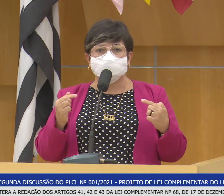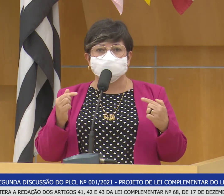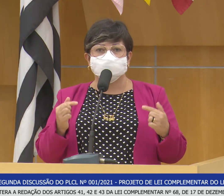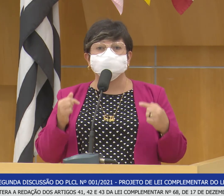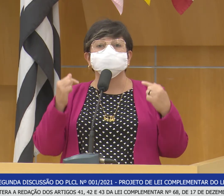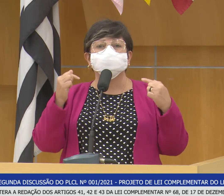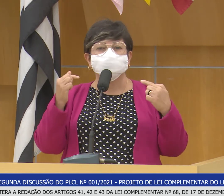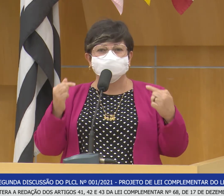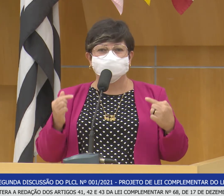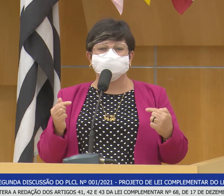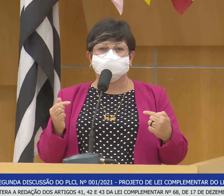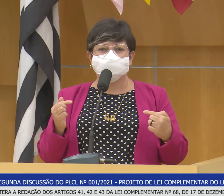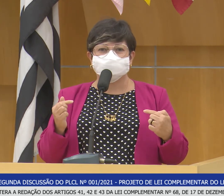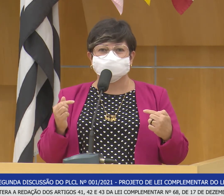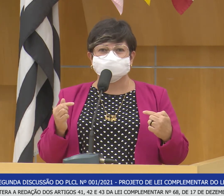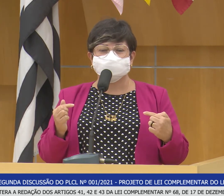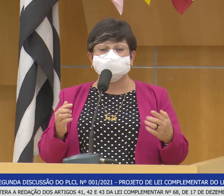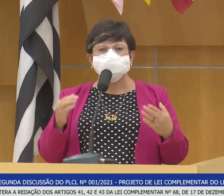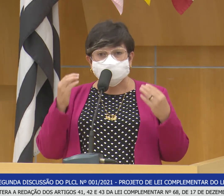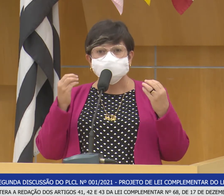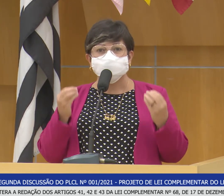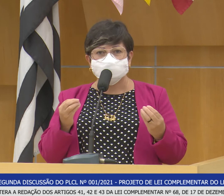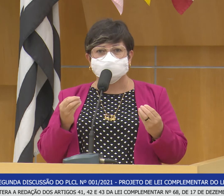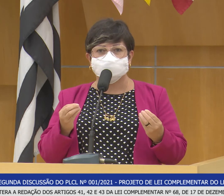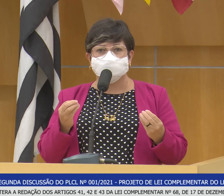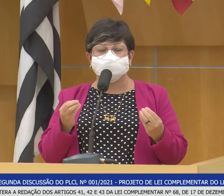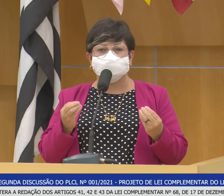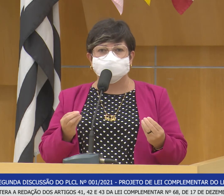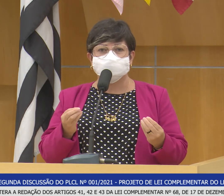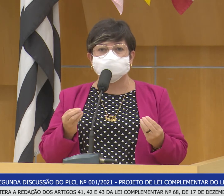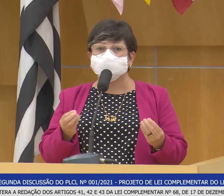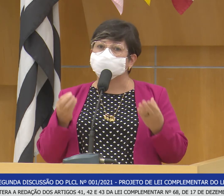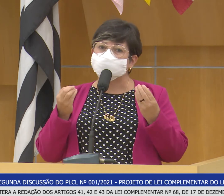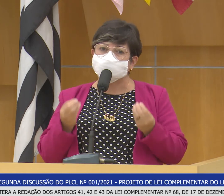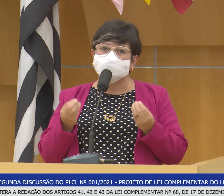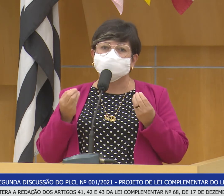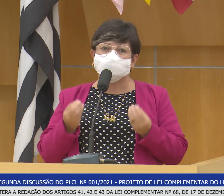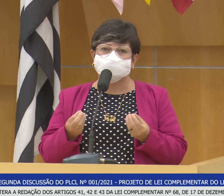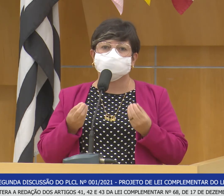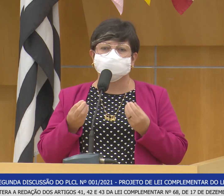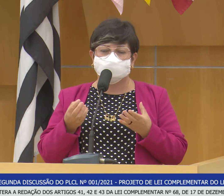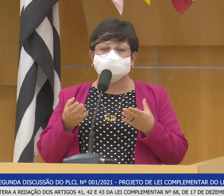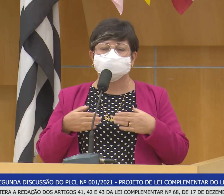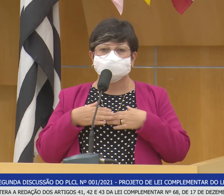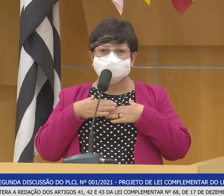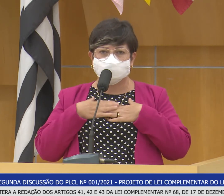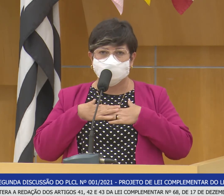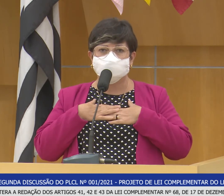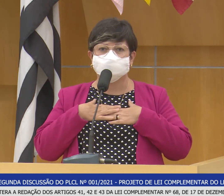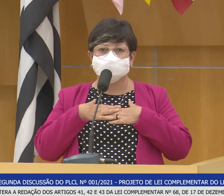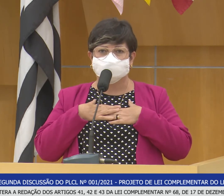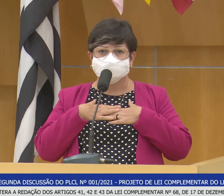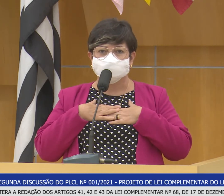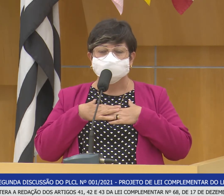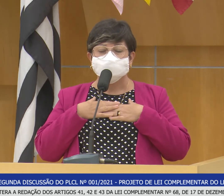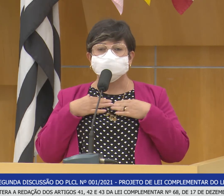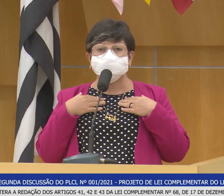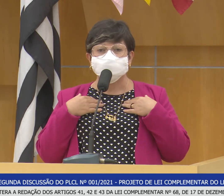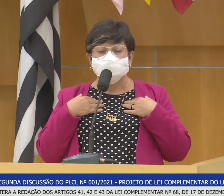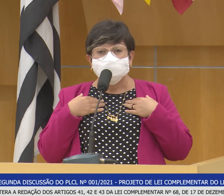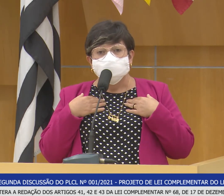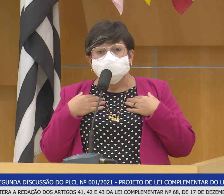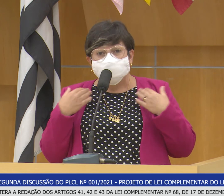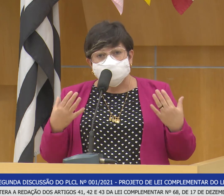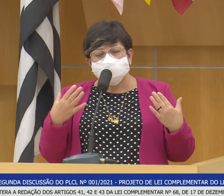que eu jogo fora, eu jogo no meio ambiente. Então, se eu estou jogando no meio ambiente, eu não estou cuidando do meu próprio habitat.